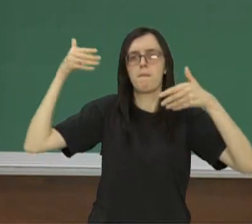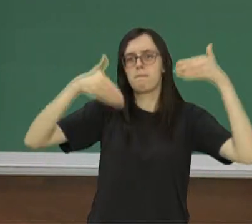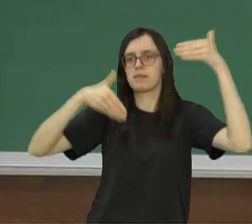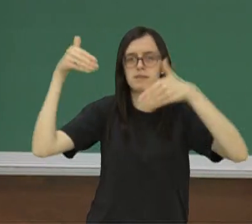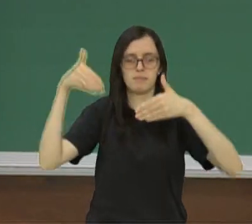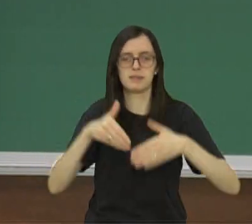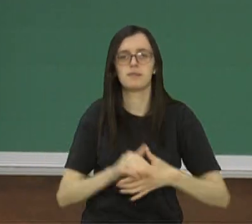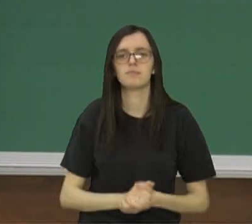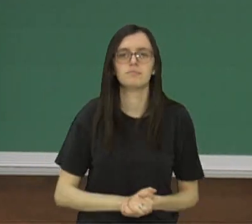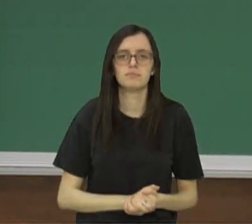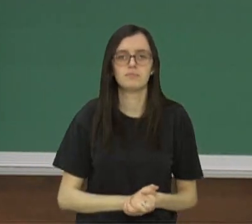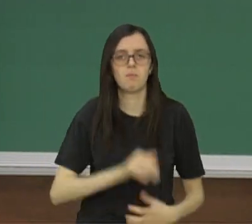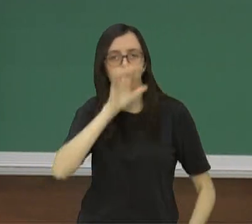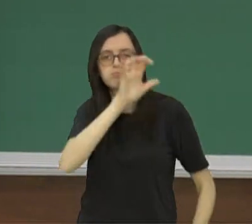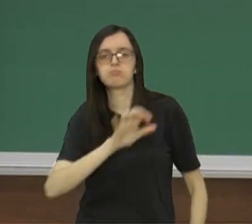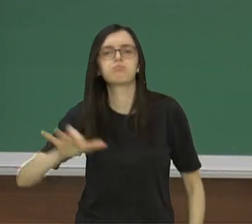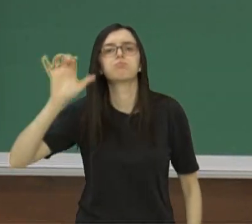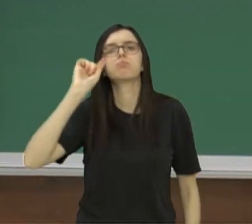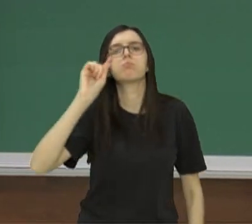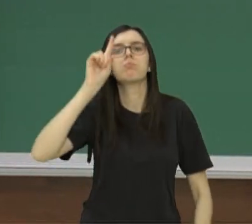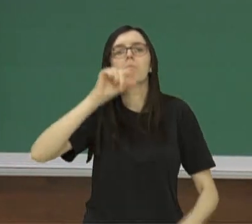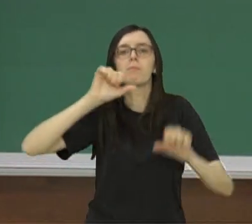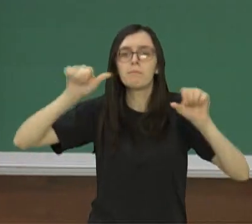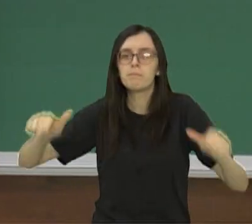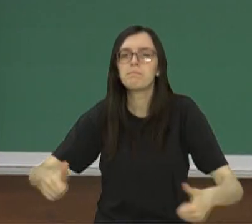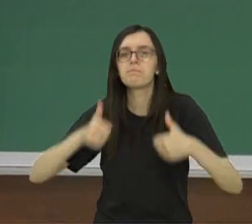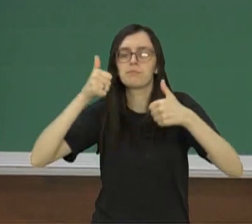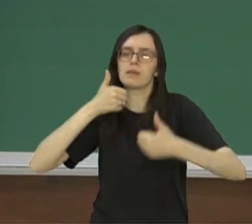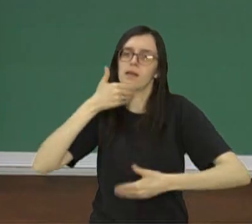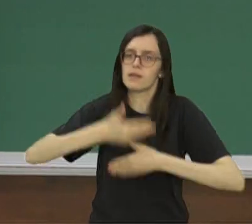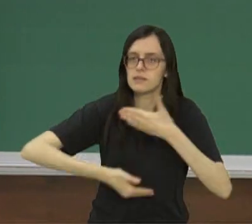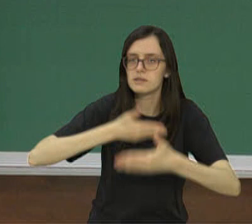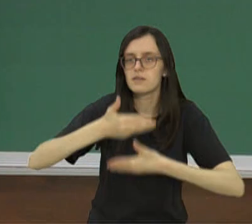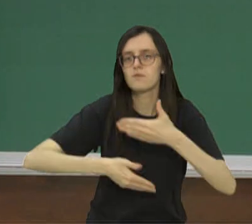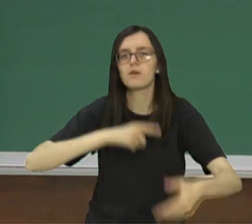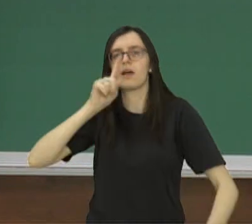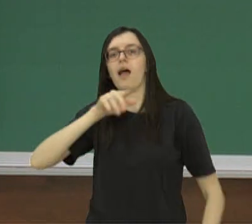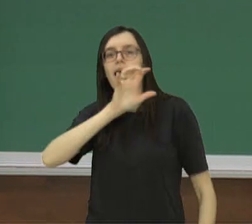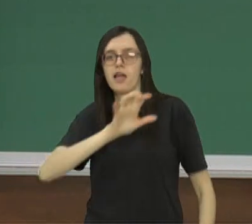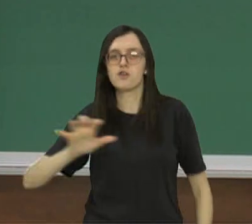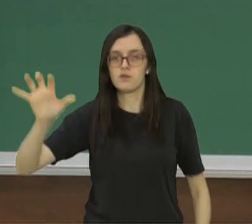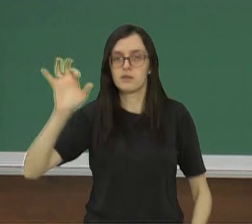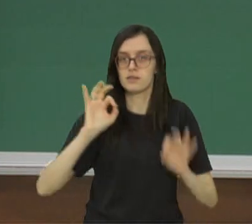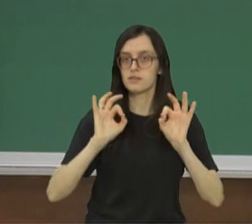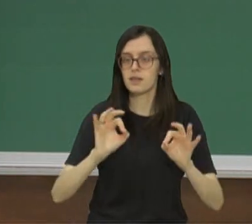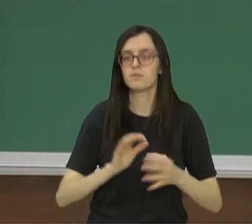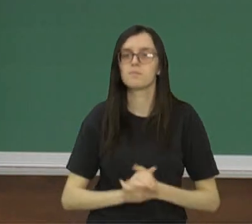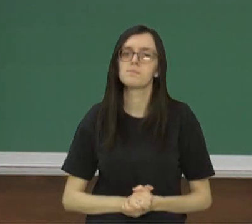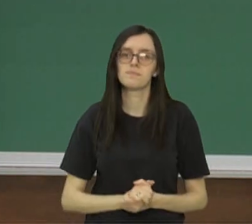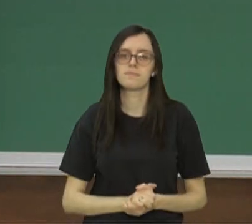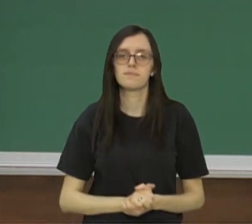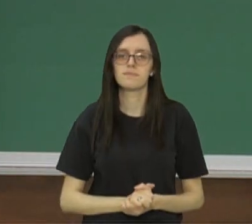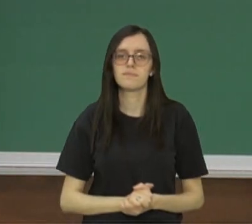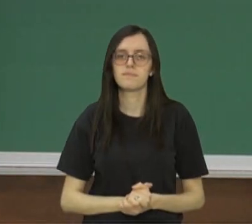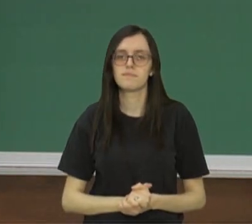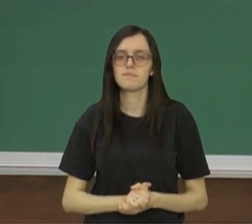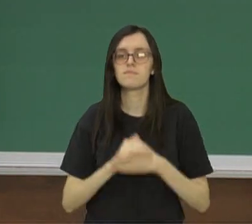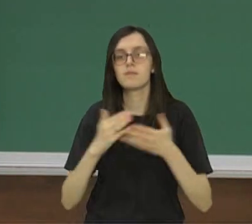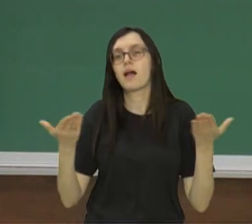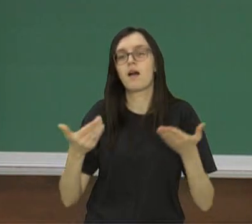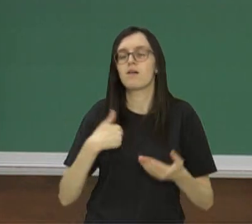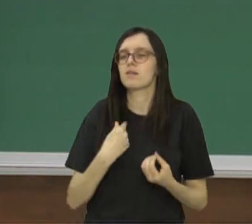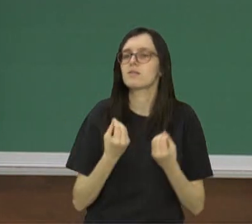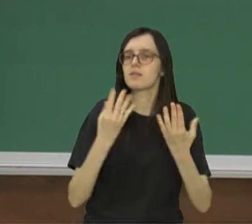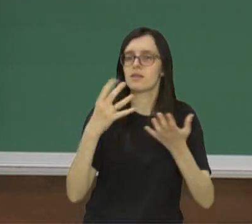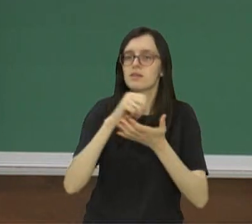a ideia da regionalização é para melhor desenvolver as regiões, certo? Então, agora eu vou deixar